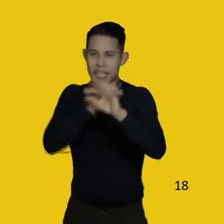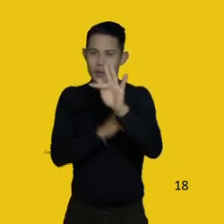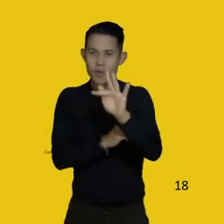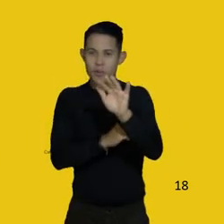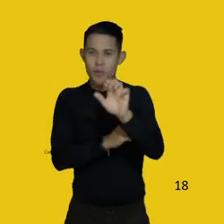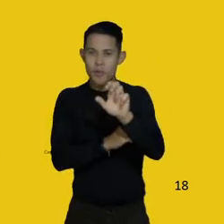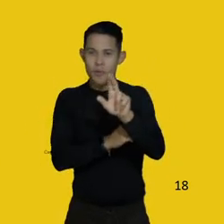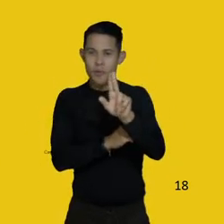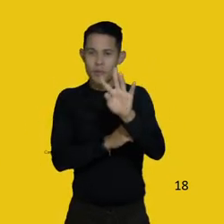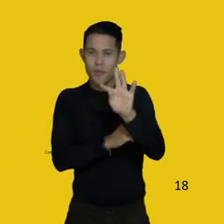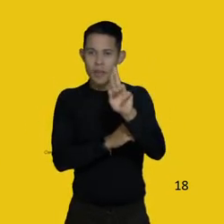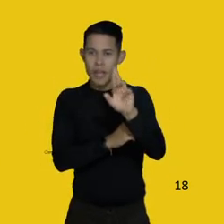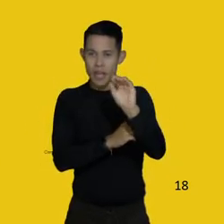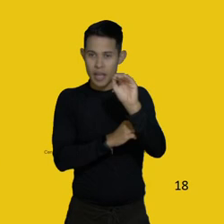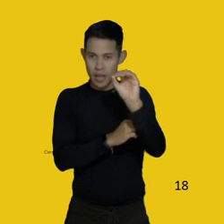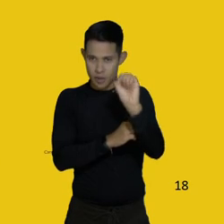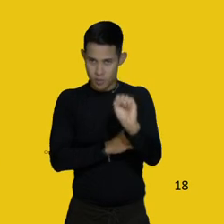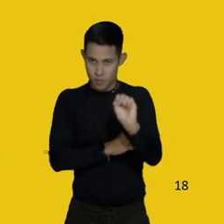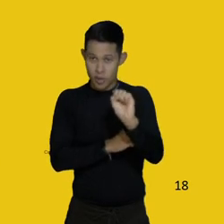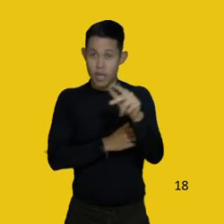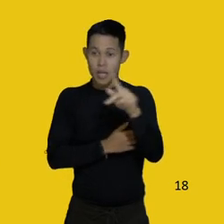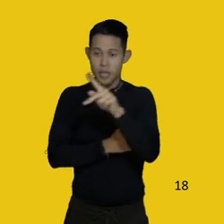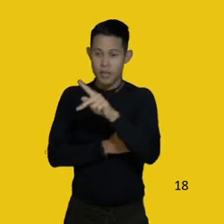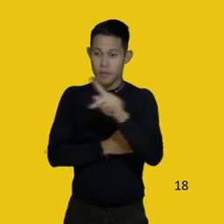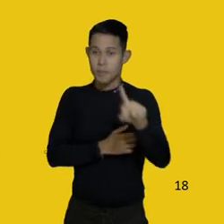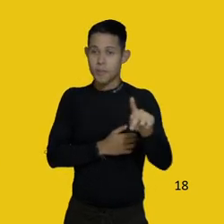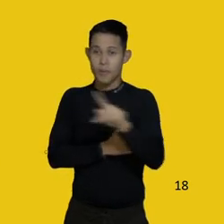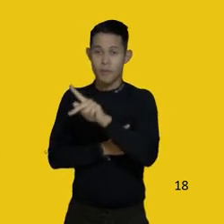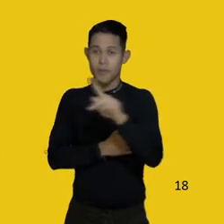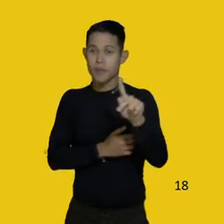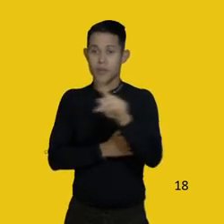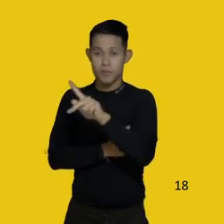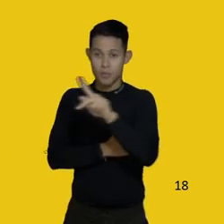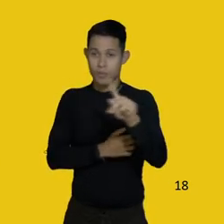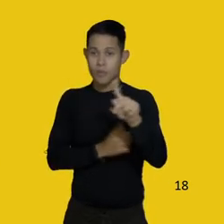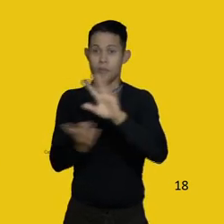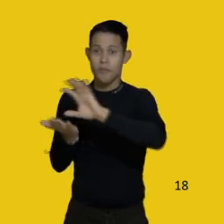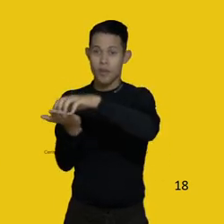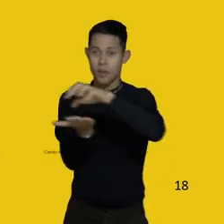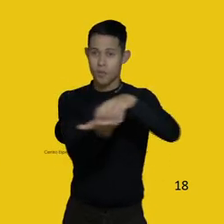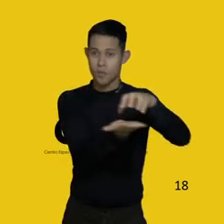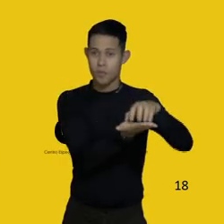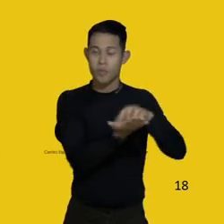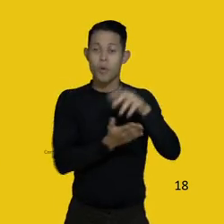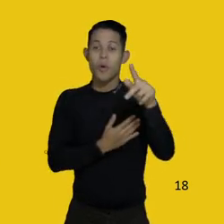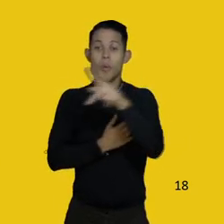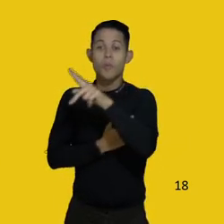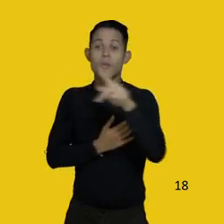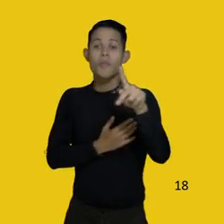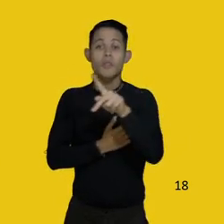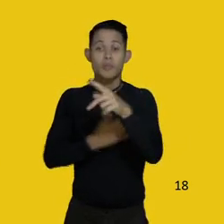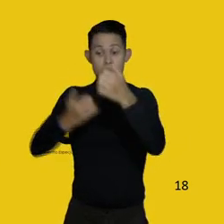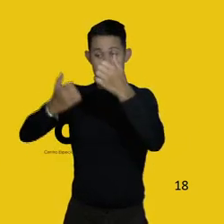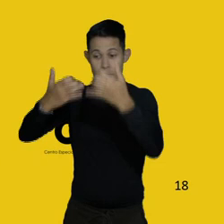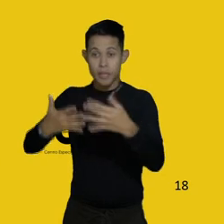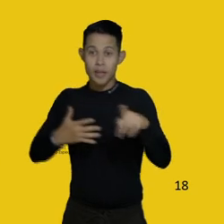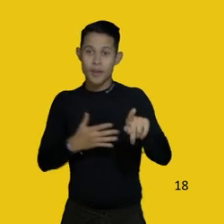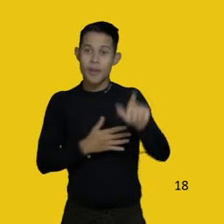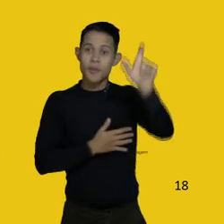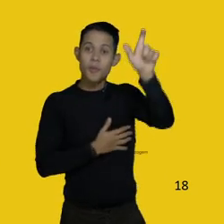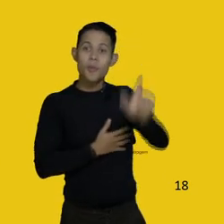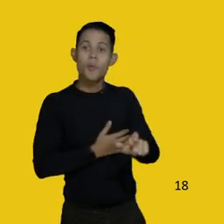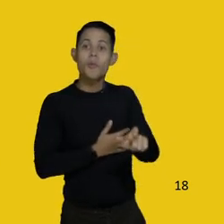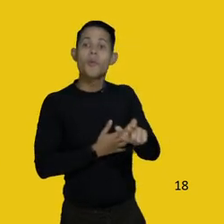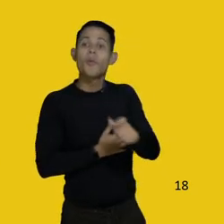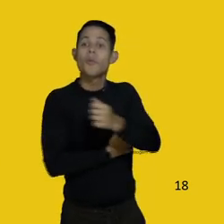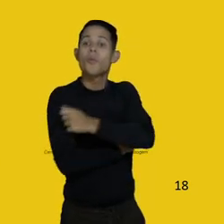professor fazendo as perguntas ele desenhou o feldo desenhou o principal então ele foi mostrando ele tirou 10 Então mas o professor tem